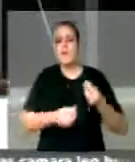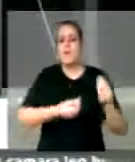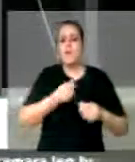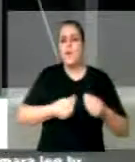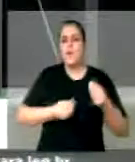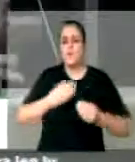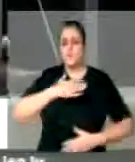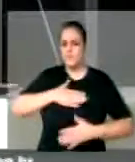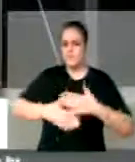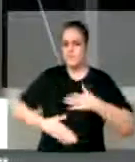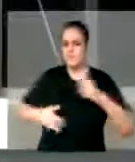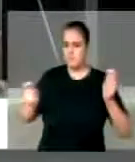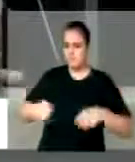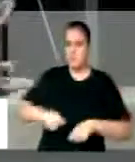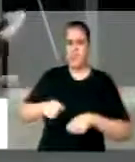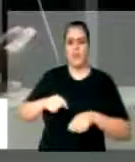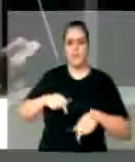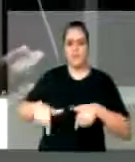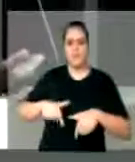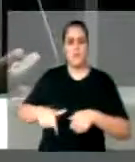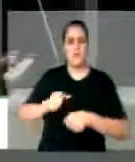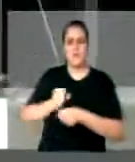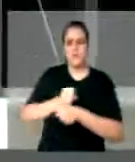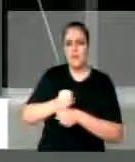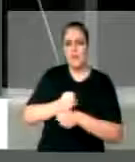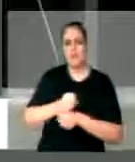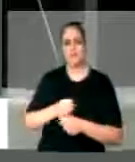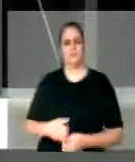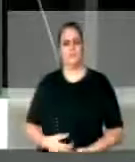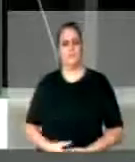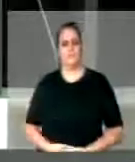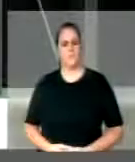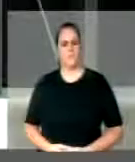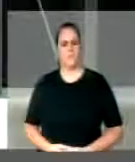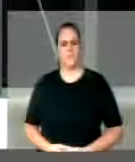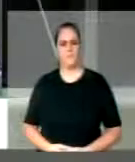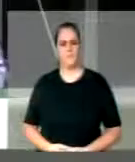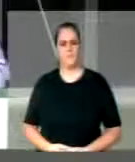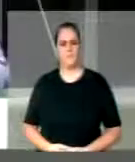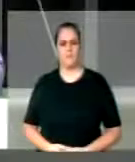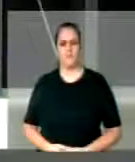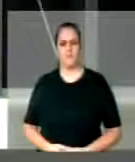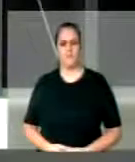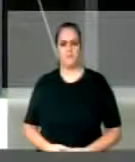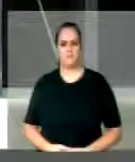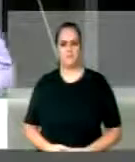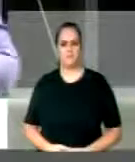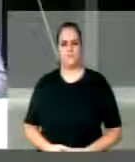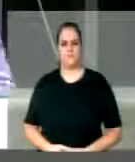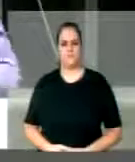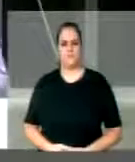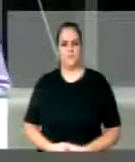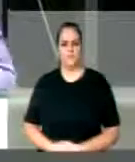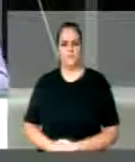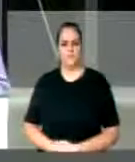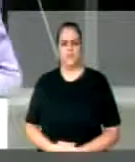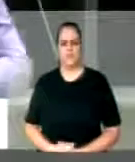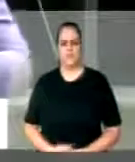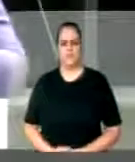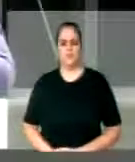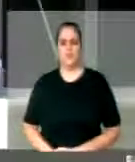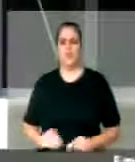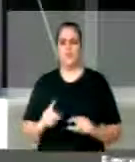está trabalhando. Agora imagine se nós vamos fazer com que o